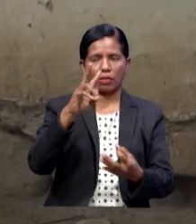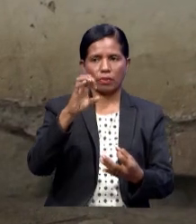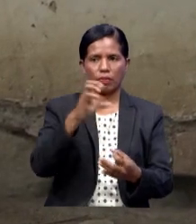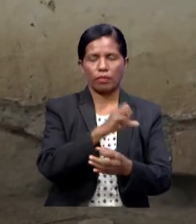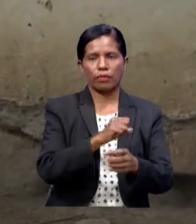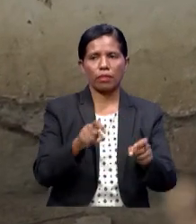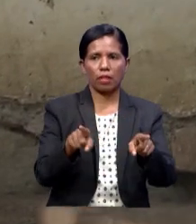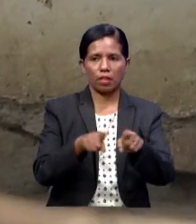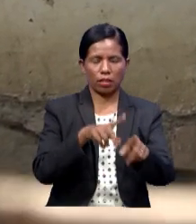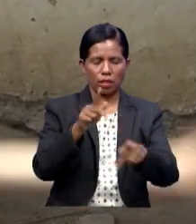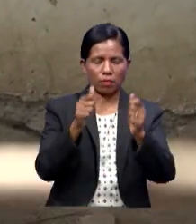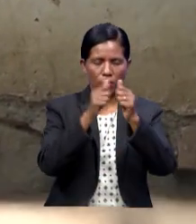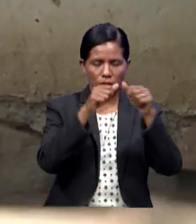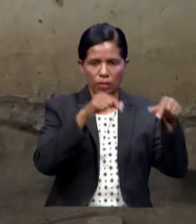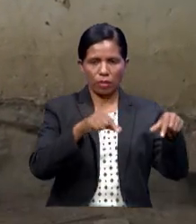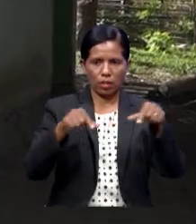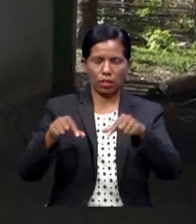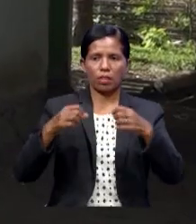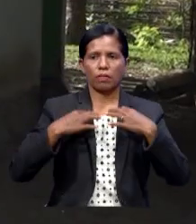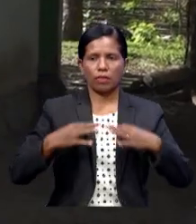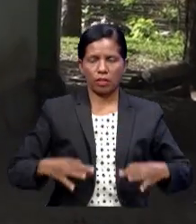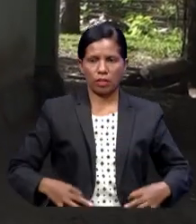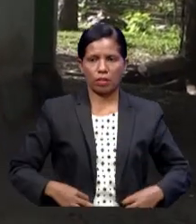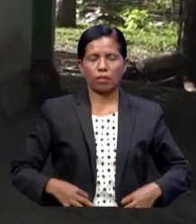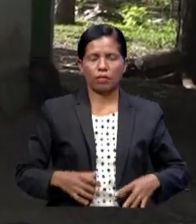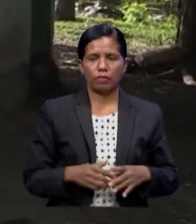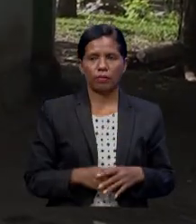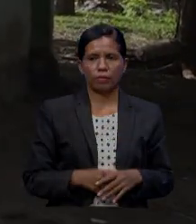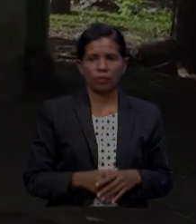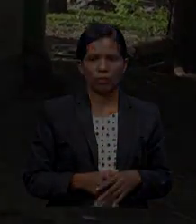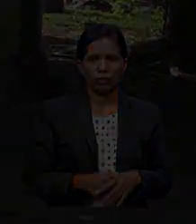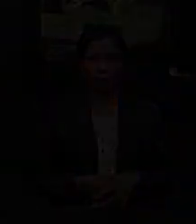Hanessa Emma, com deficiência física. Laura Saver, Marito da Costa, GMN.